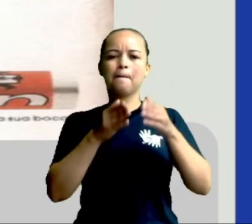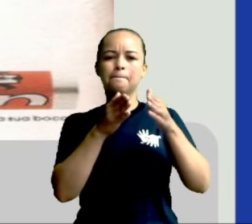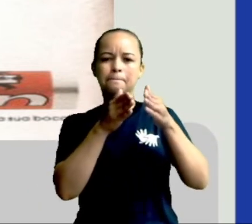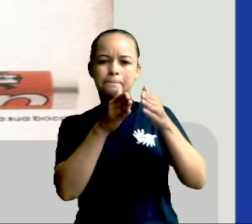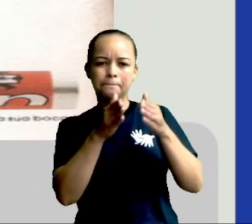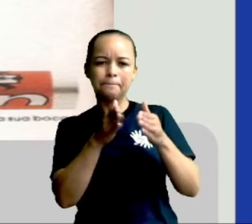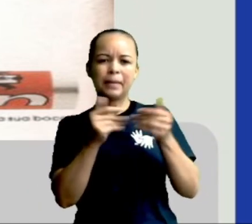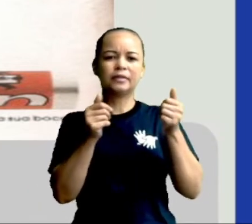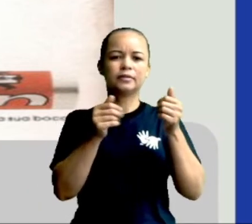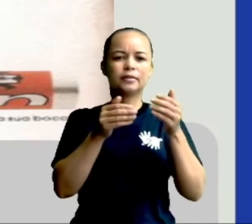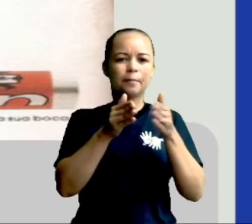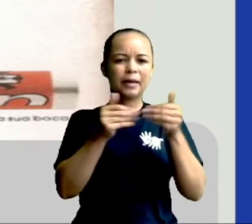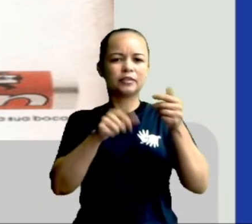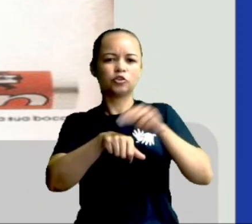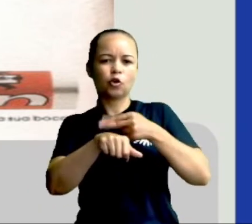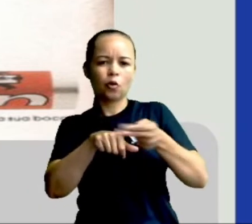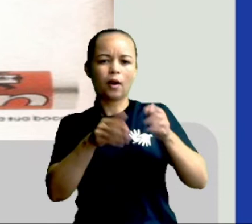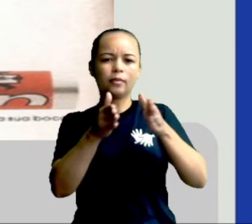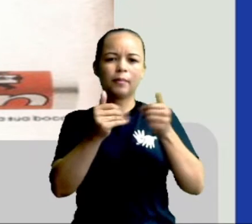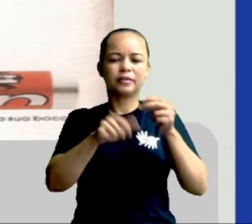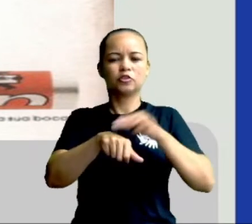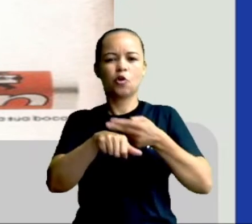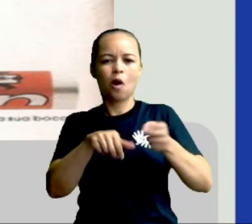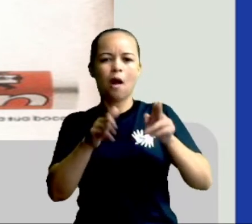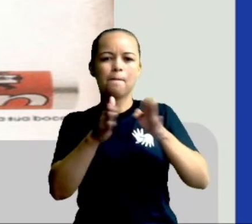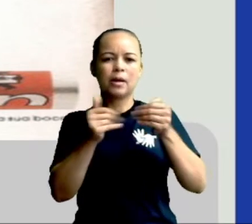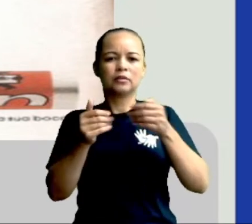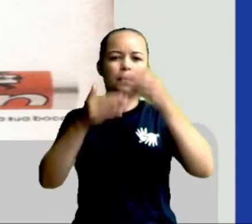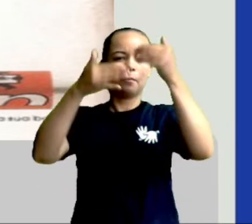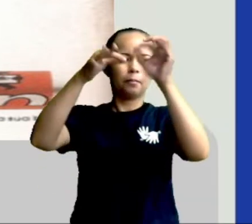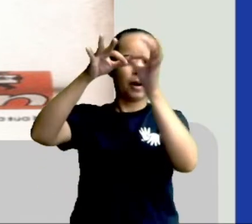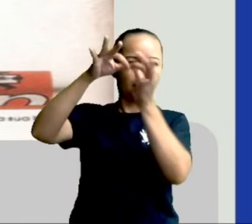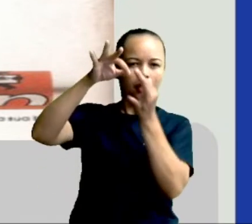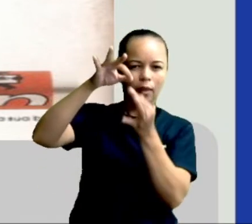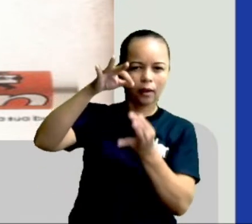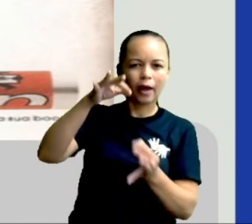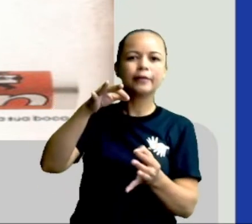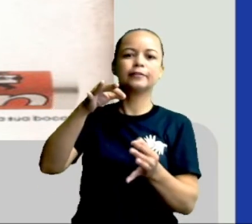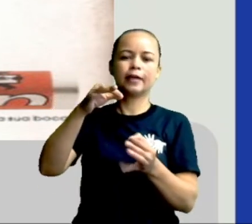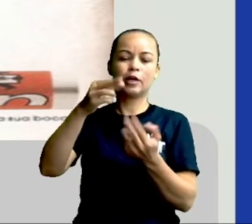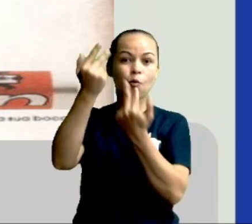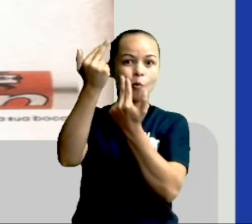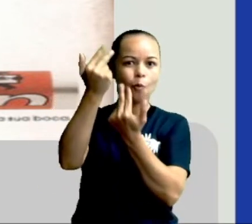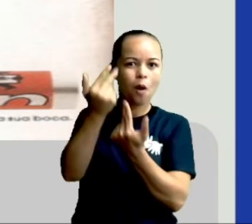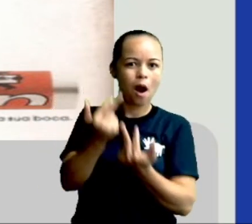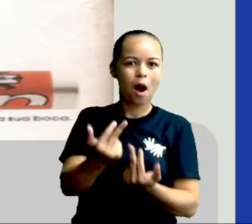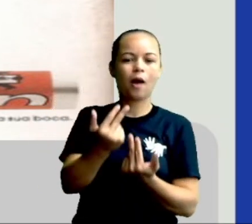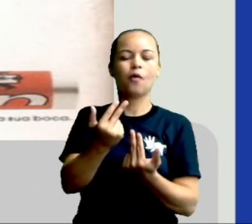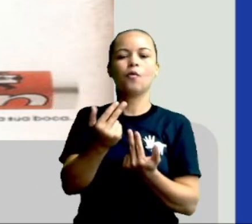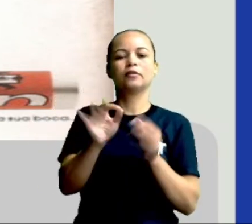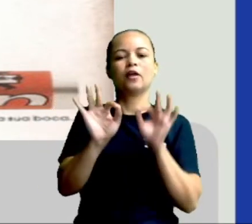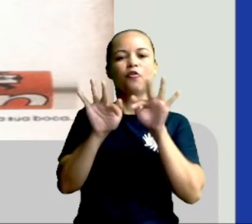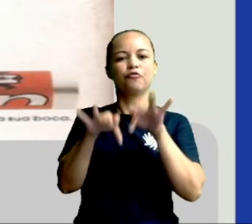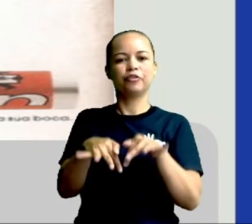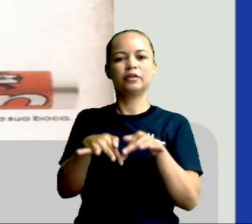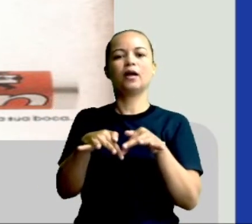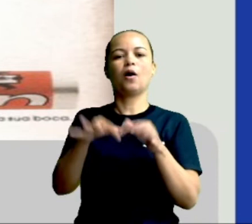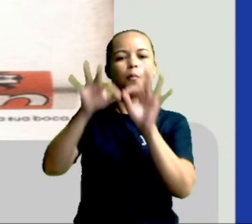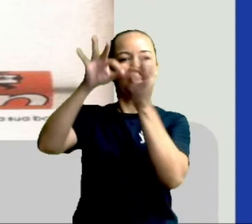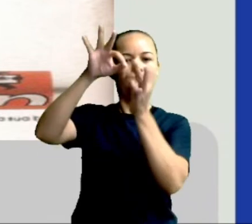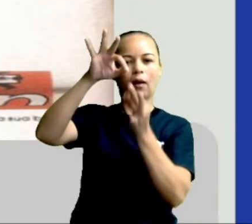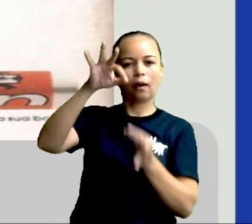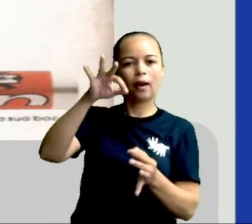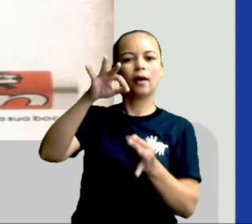peça batom, peça batom, peça batom, e ele vai repetindo essa frase até o final, até a